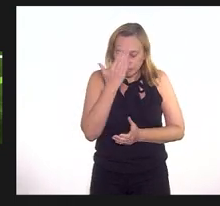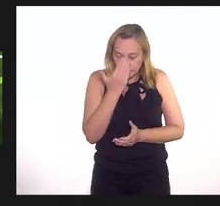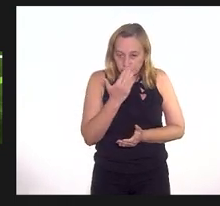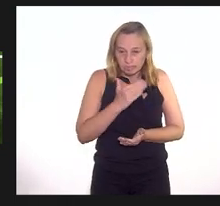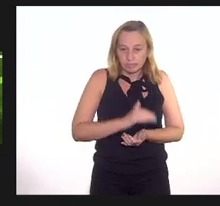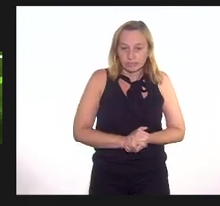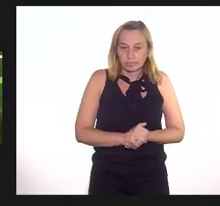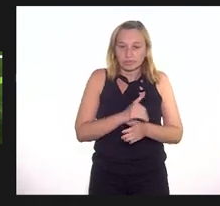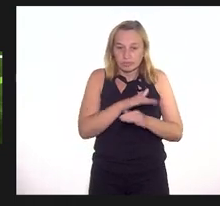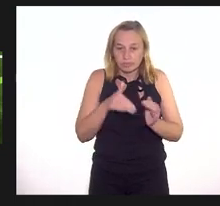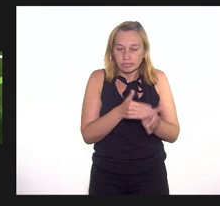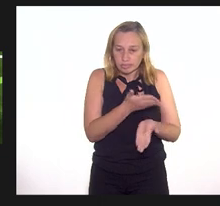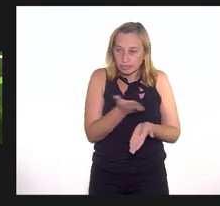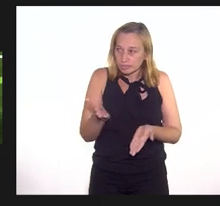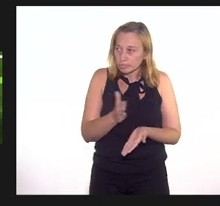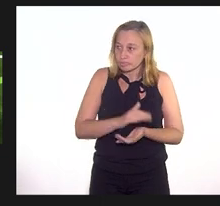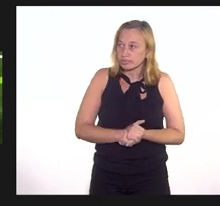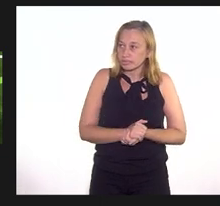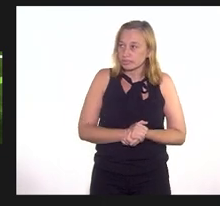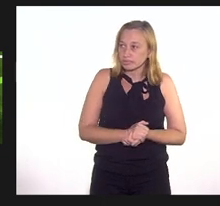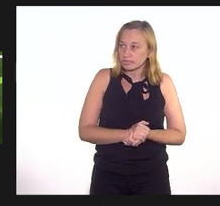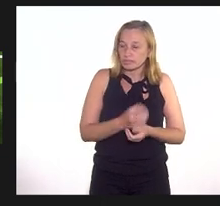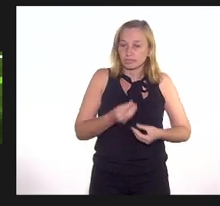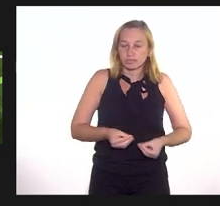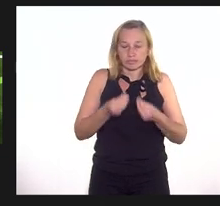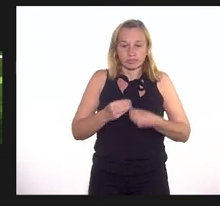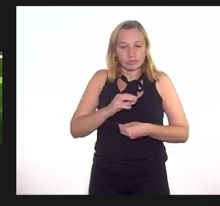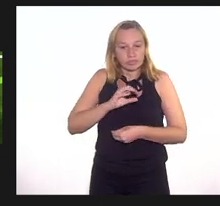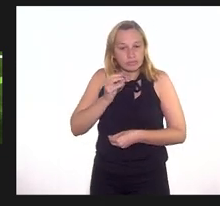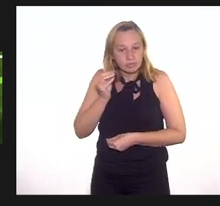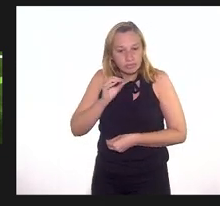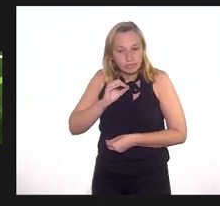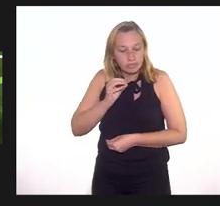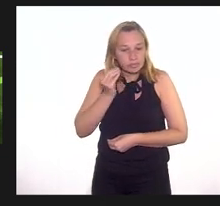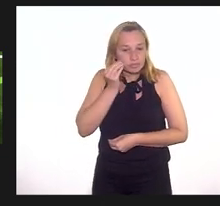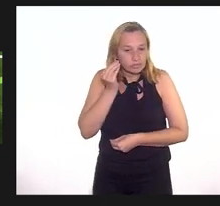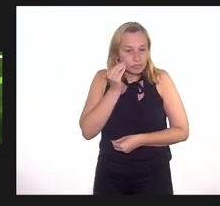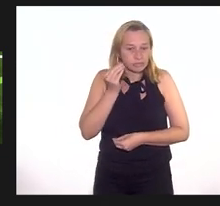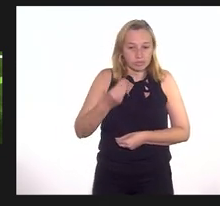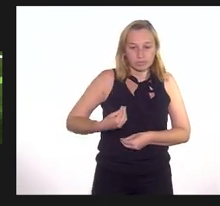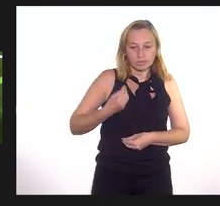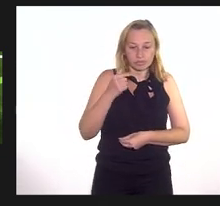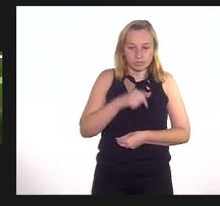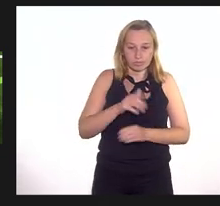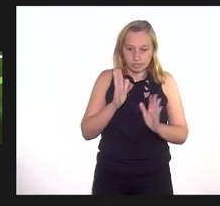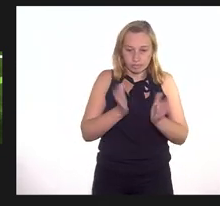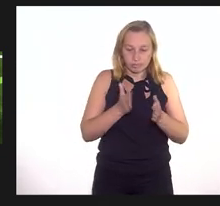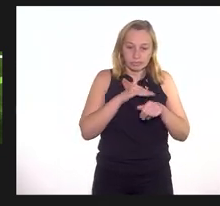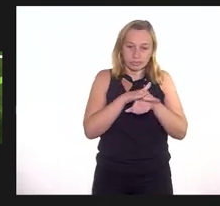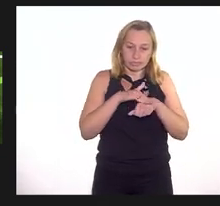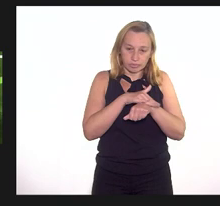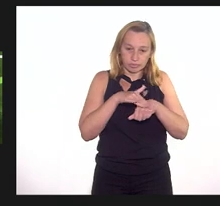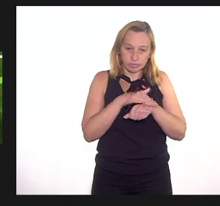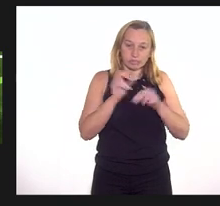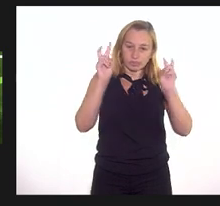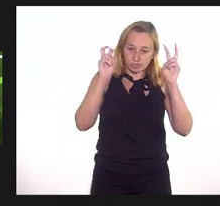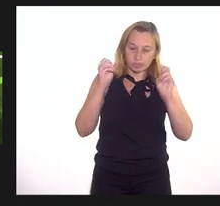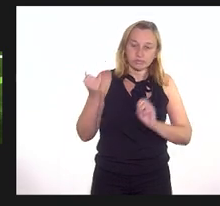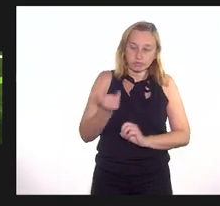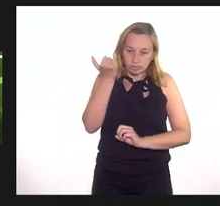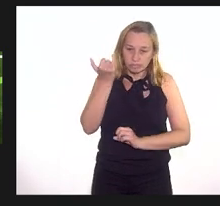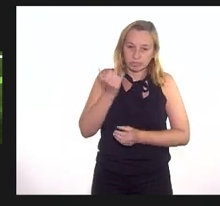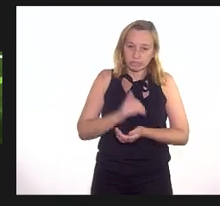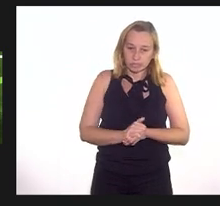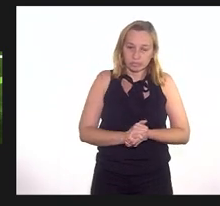agradecer a todos vocês por nos dar a oportunidade de estar aqui hoje conversando de um tema tão